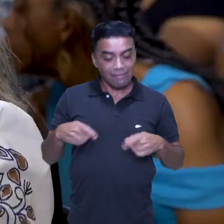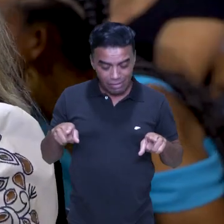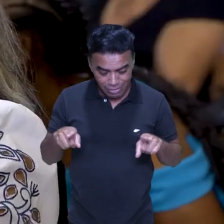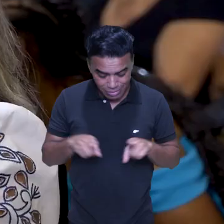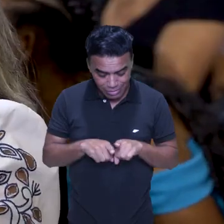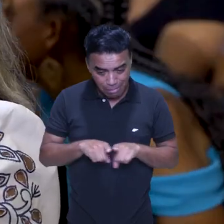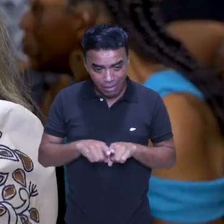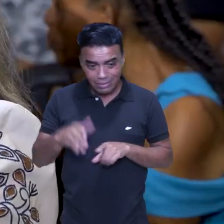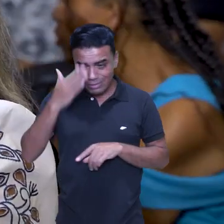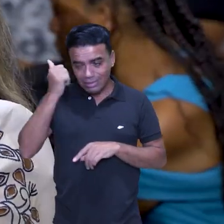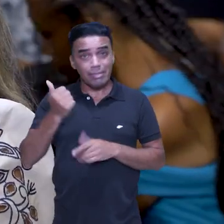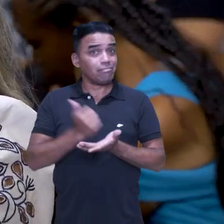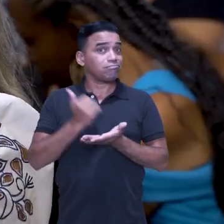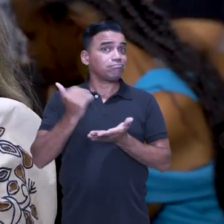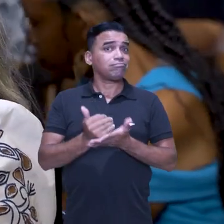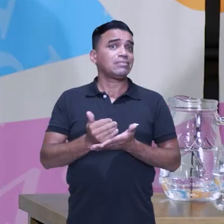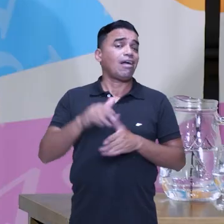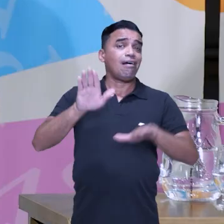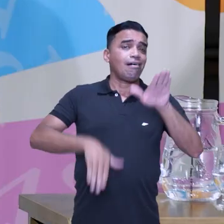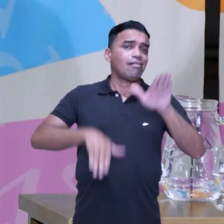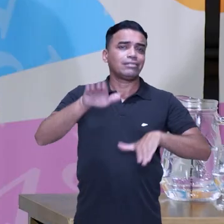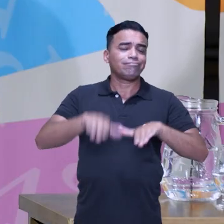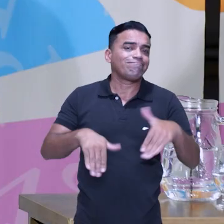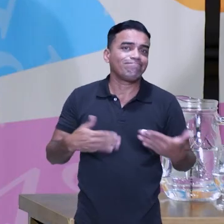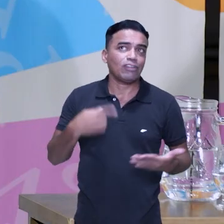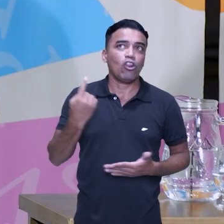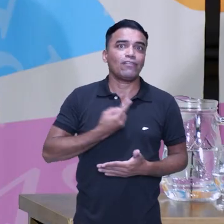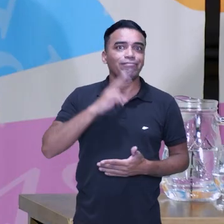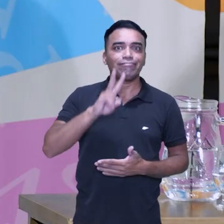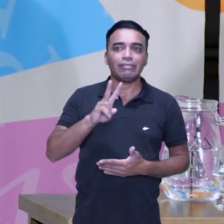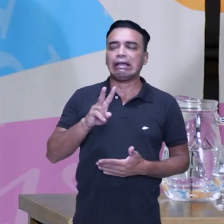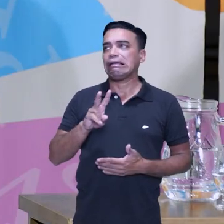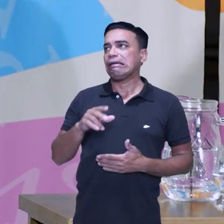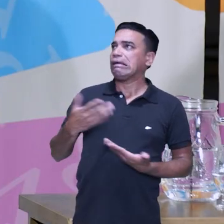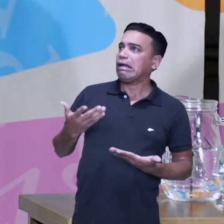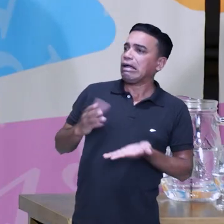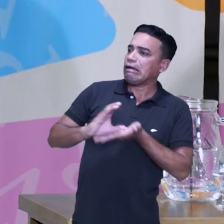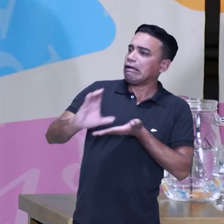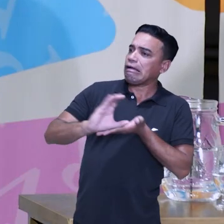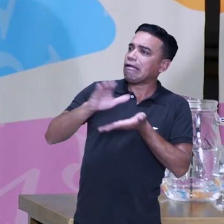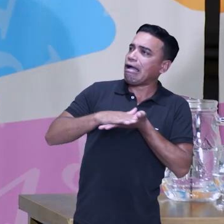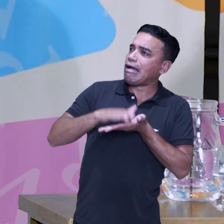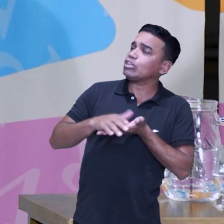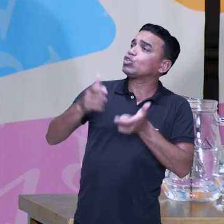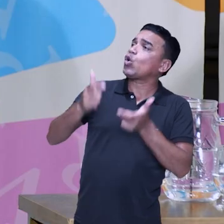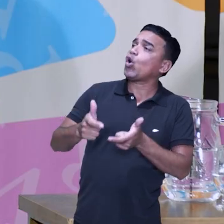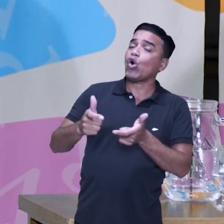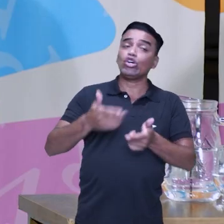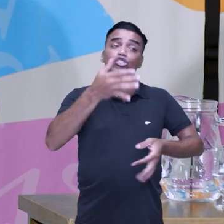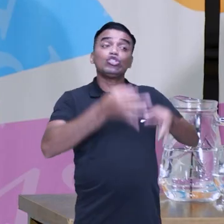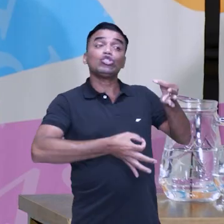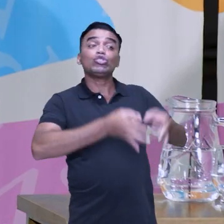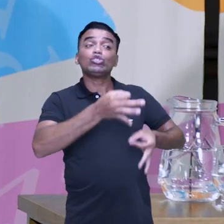ter mais conhecimento sobre isso, porque às vezes a gente ouve assim, para onde vai o dinheiro? Ou vai para a justiça,